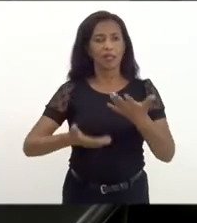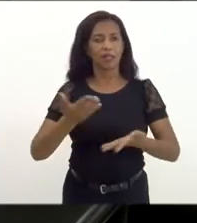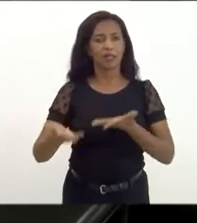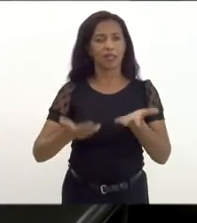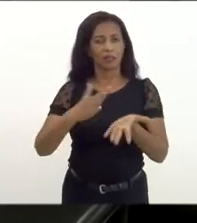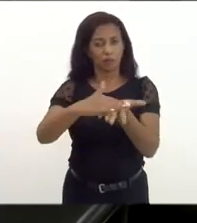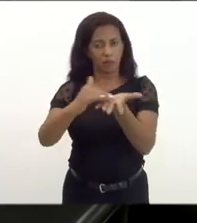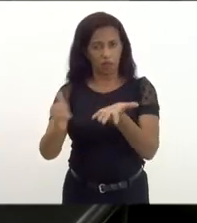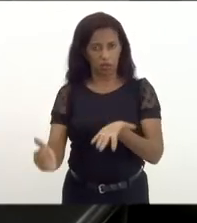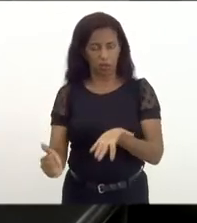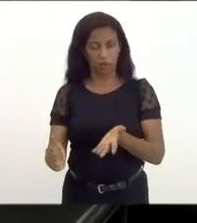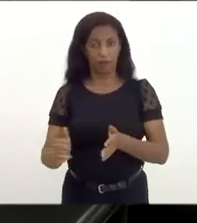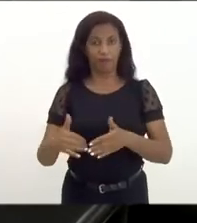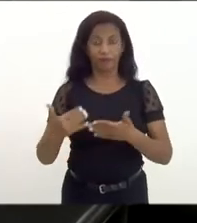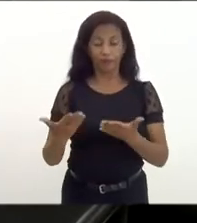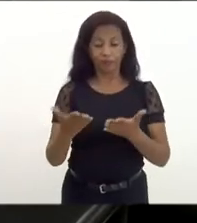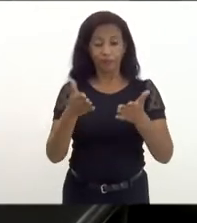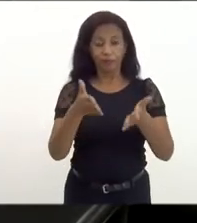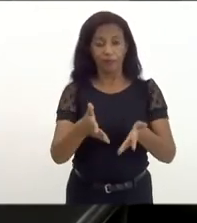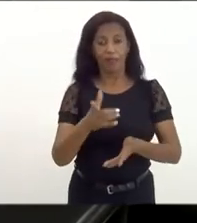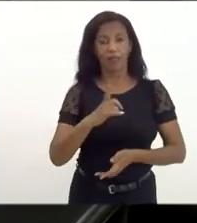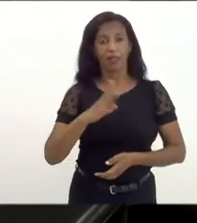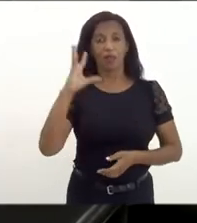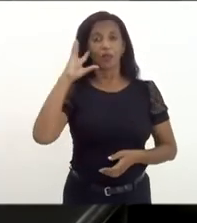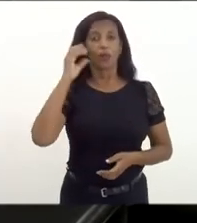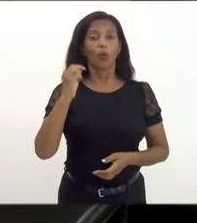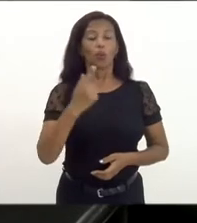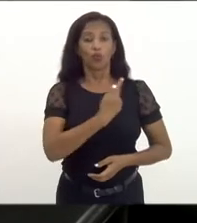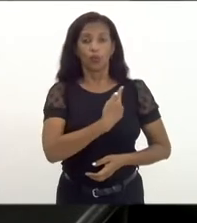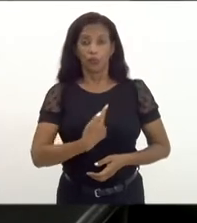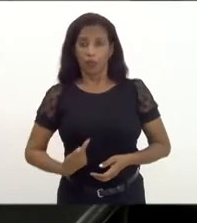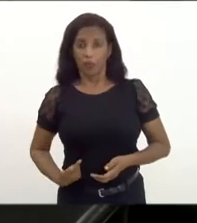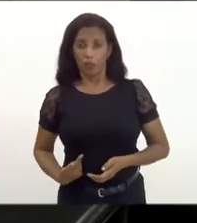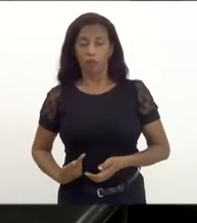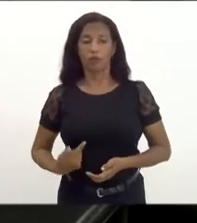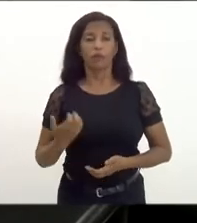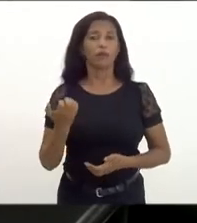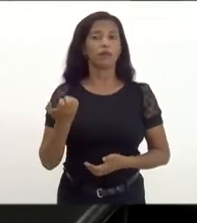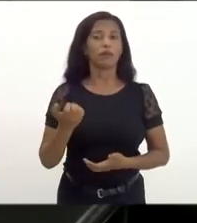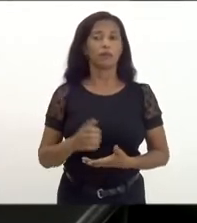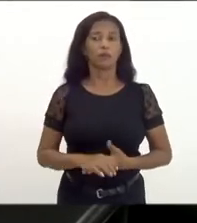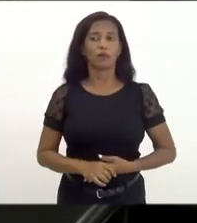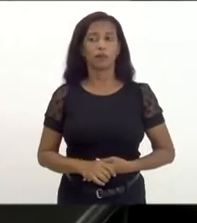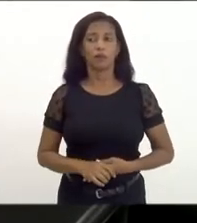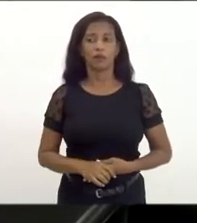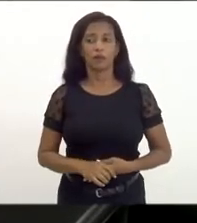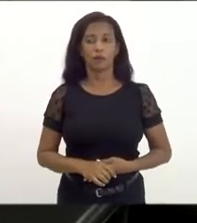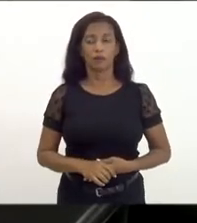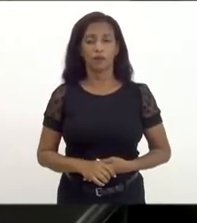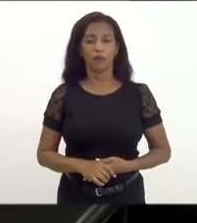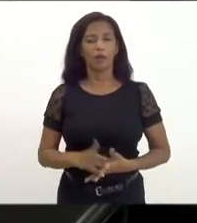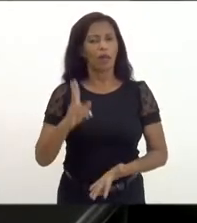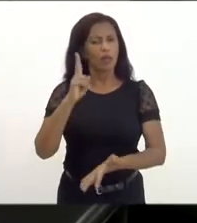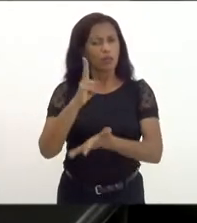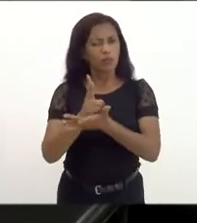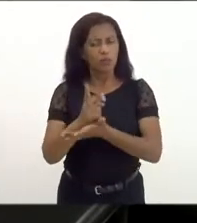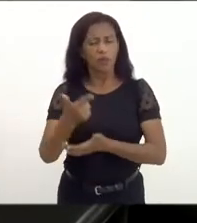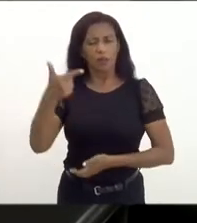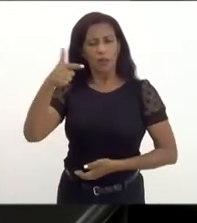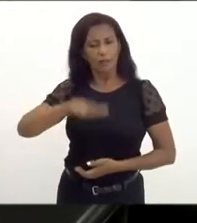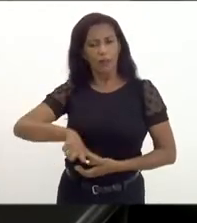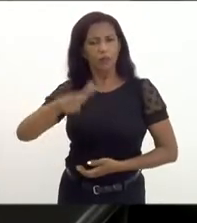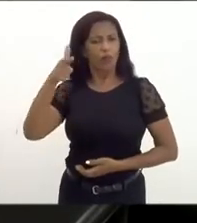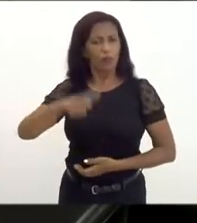de extinção sendo assim a uma decisão governamental que é Eu sempre tô repetindo